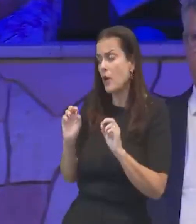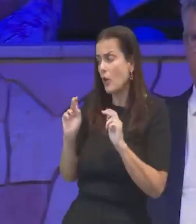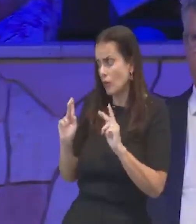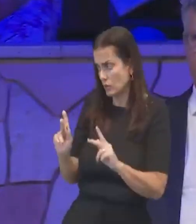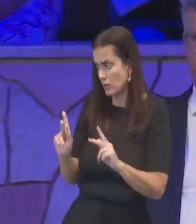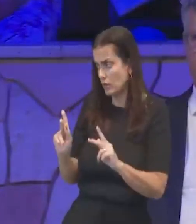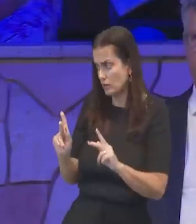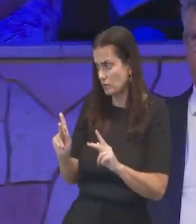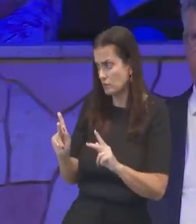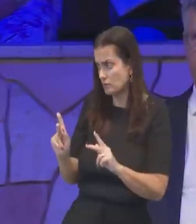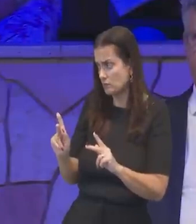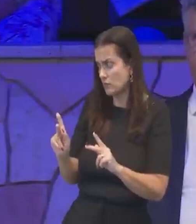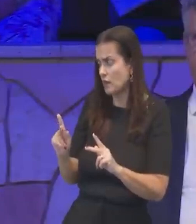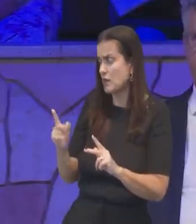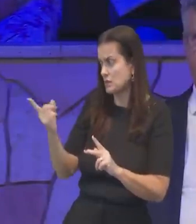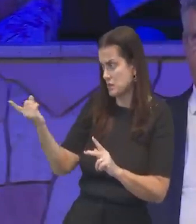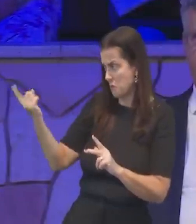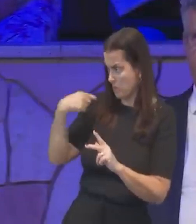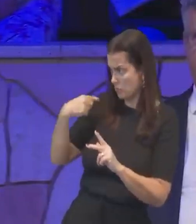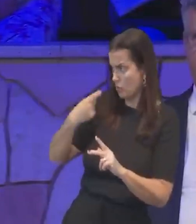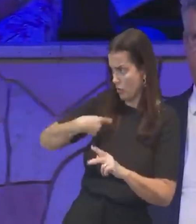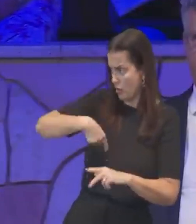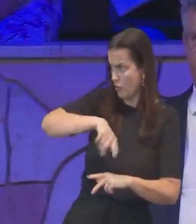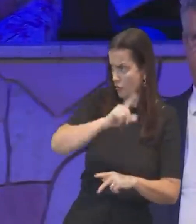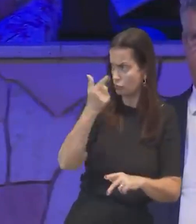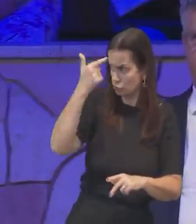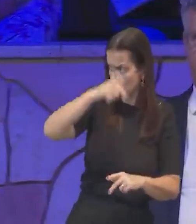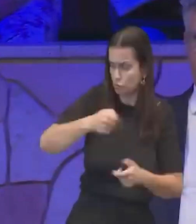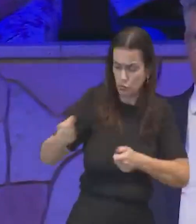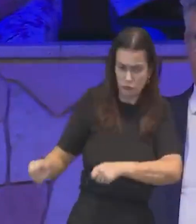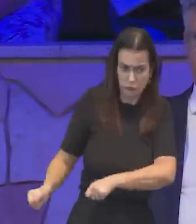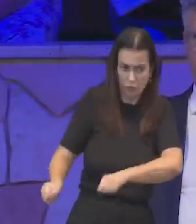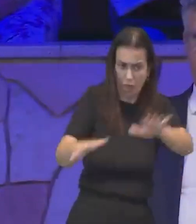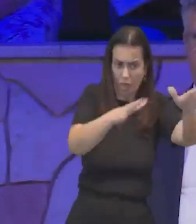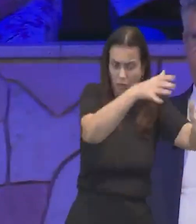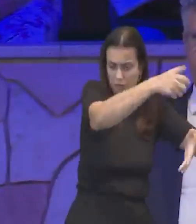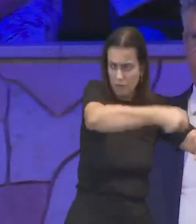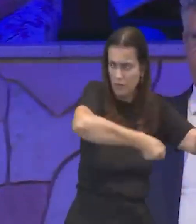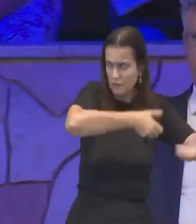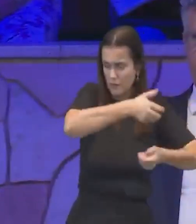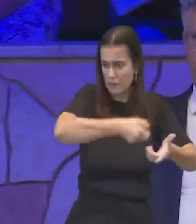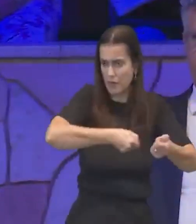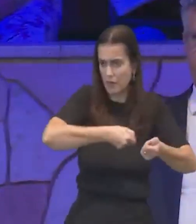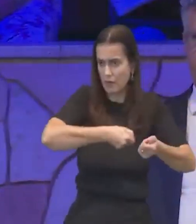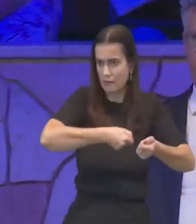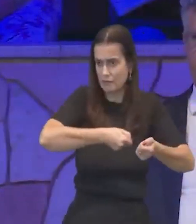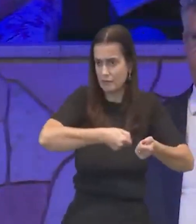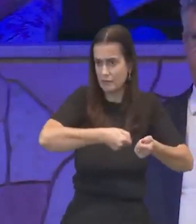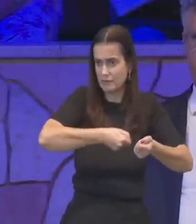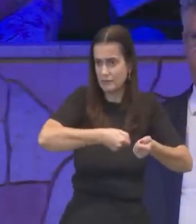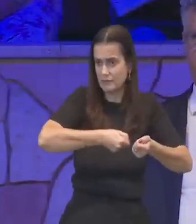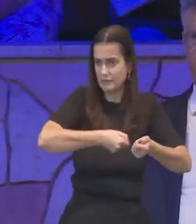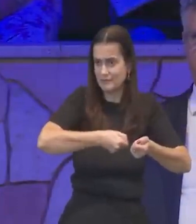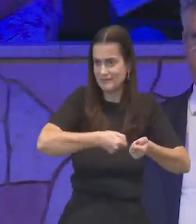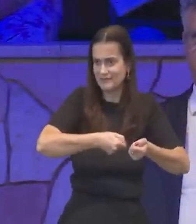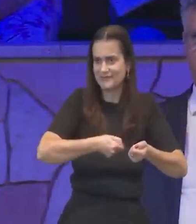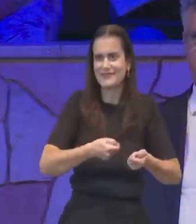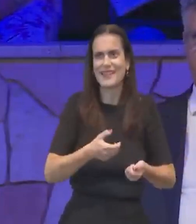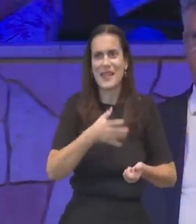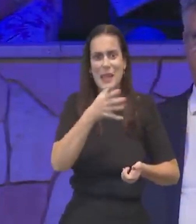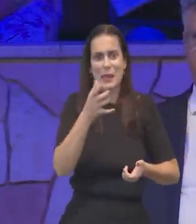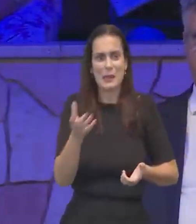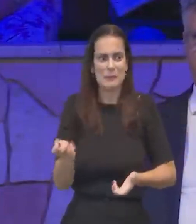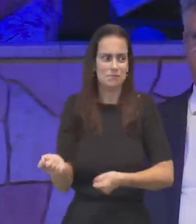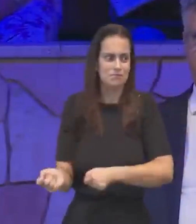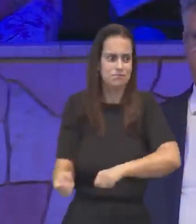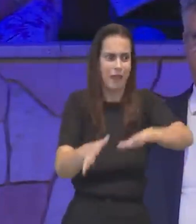palavra, eu voltarei e lançarei a minha rede. E a pesca maravilhosa